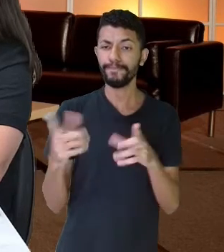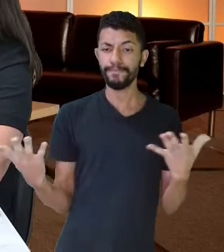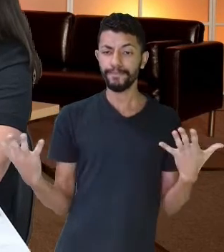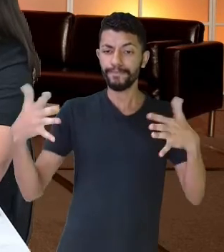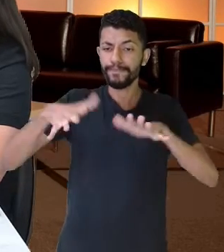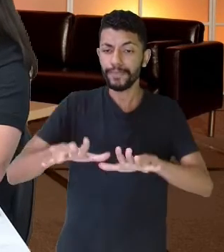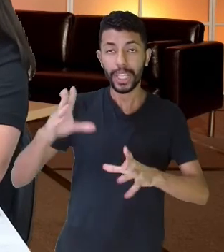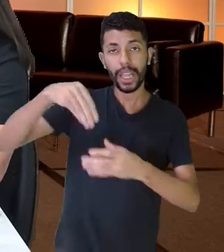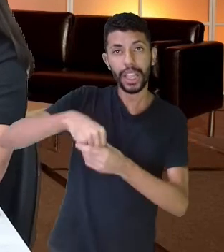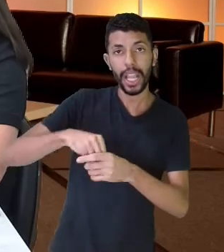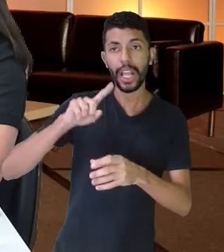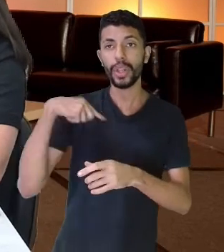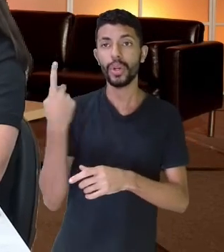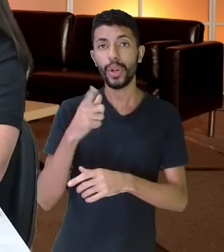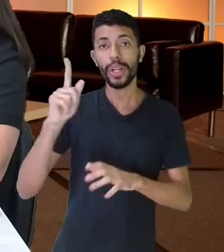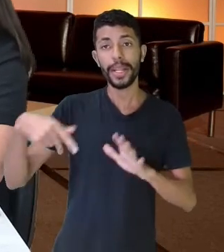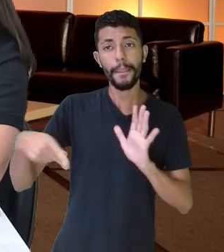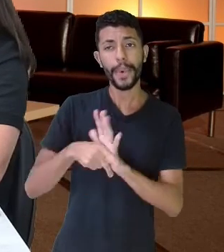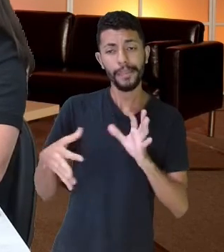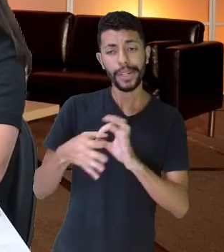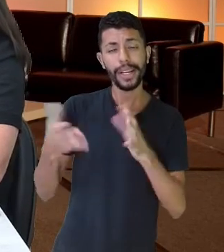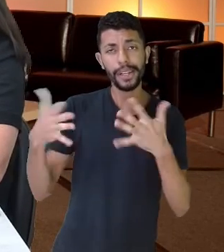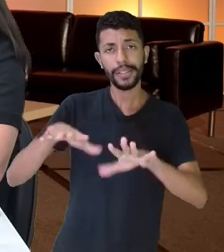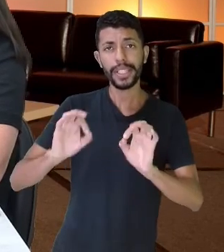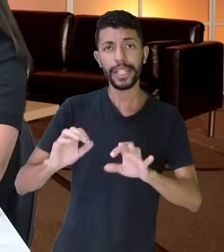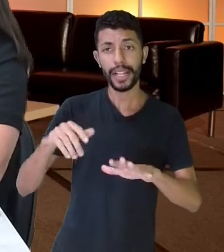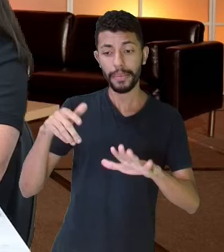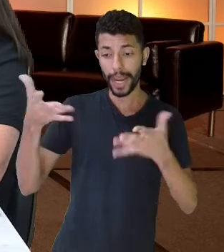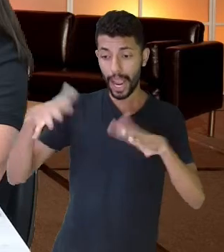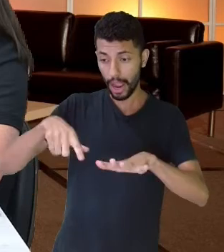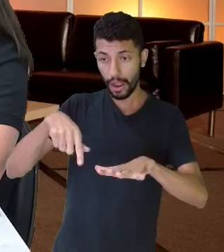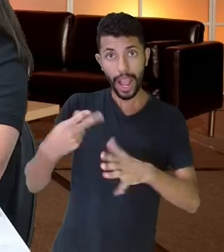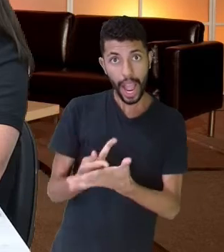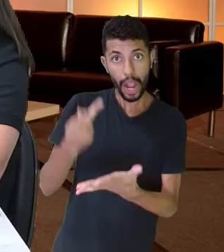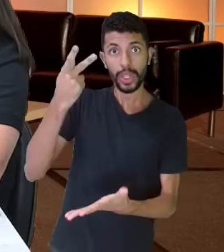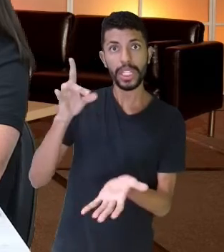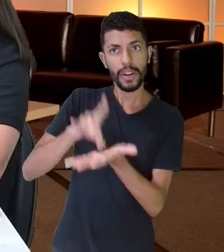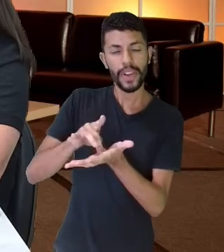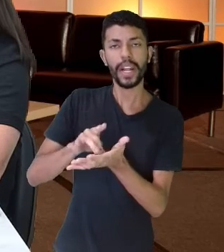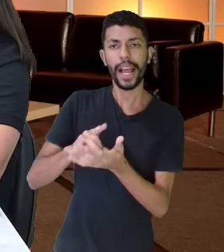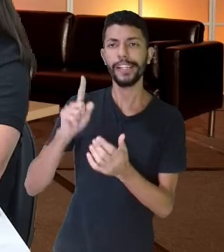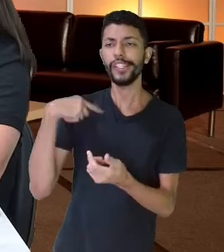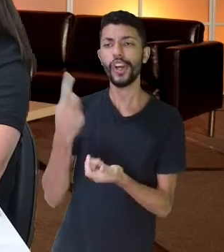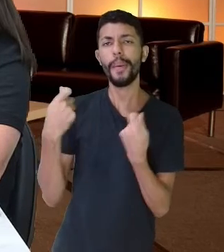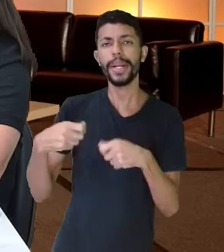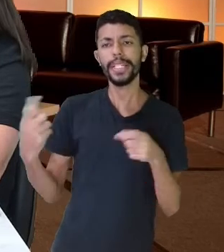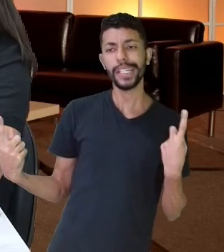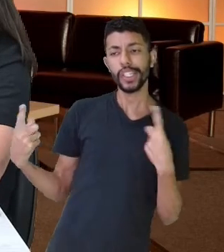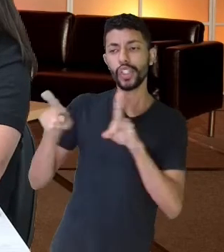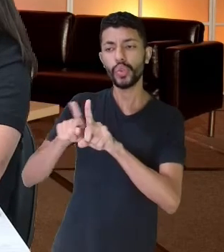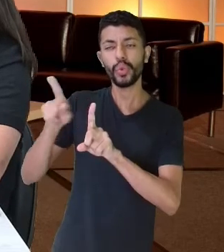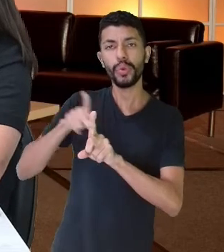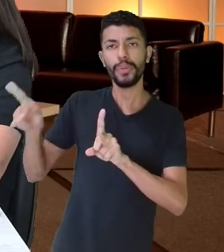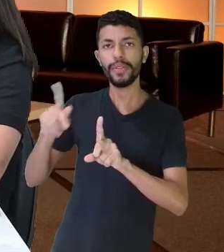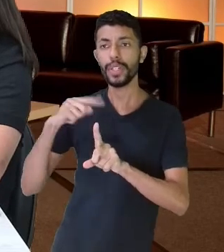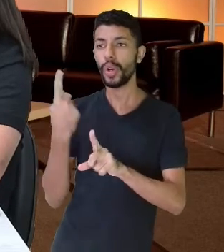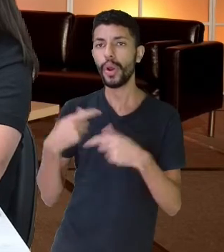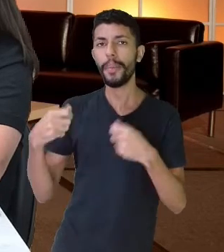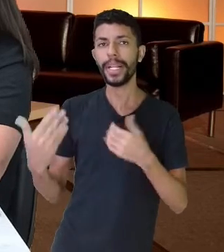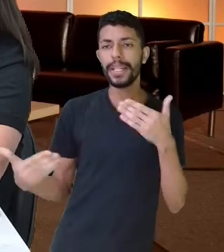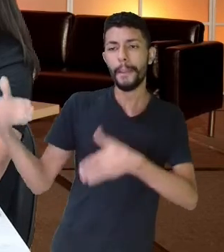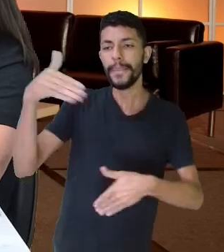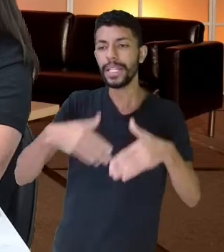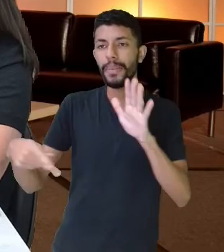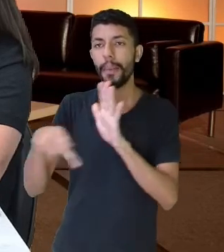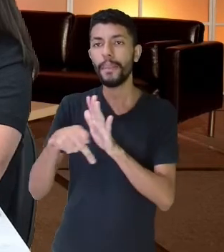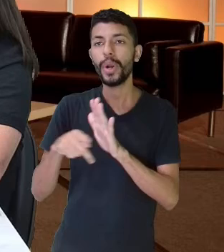somos ferramenta de inclusão. E para que a inclusão possa acontecer, a gente tem que estar junto do professor, a gente tem que fazer parte do